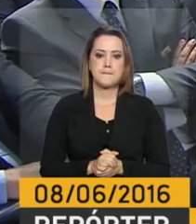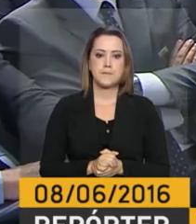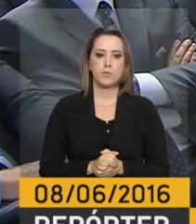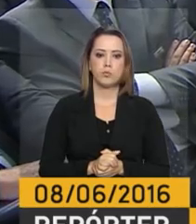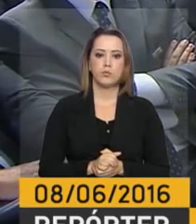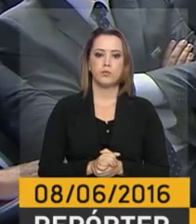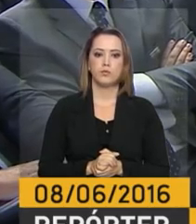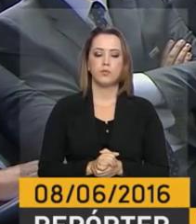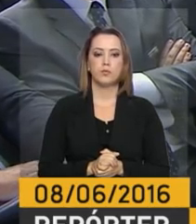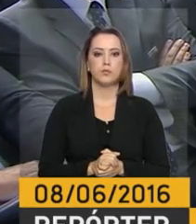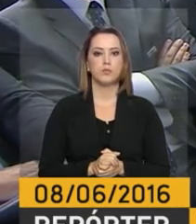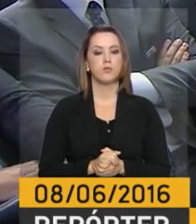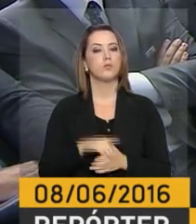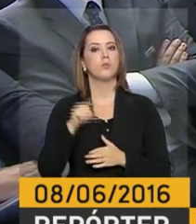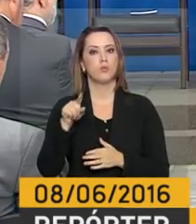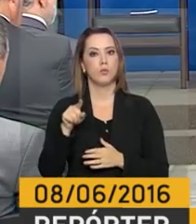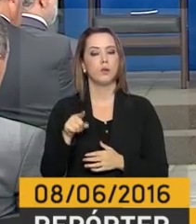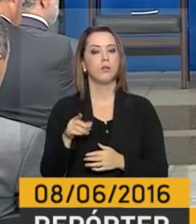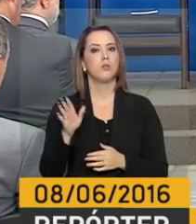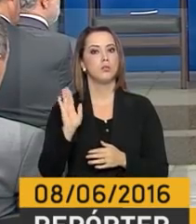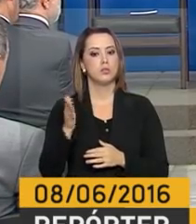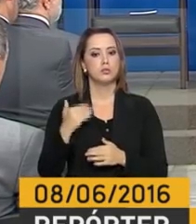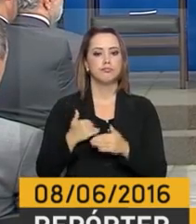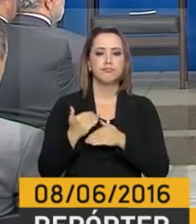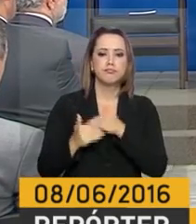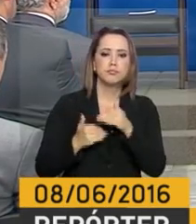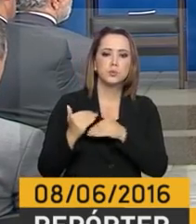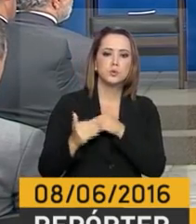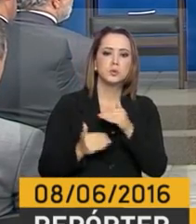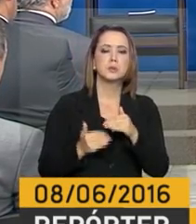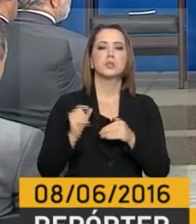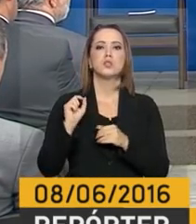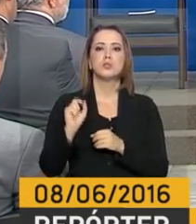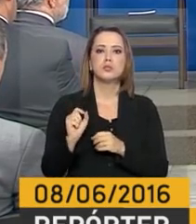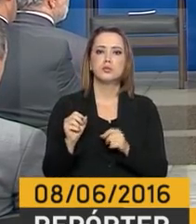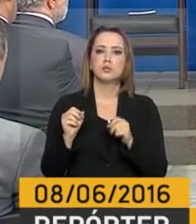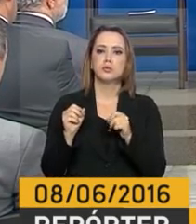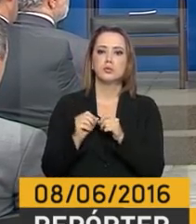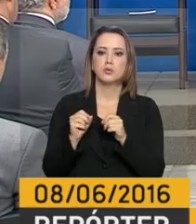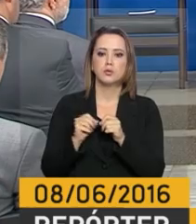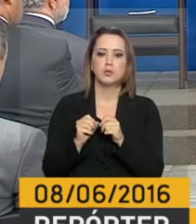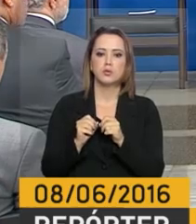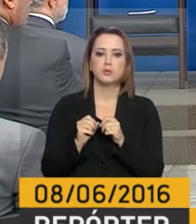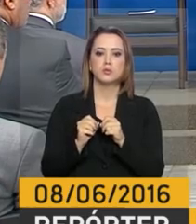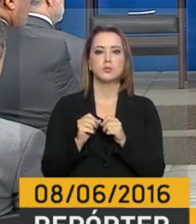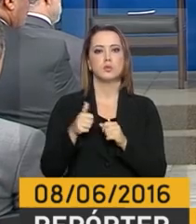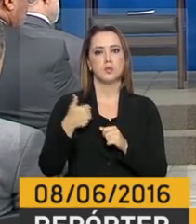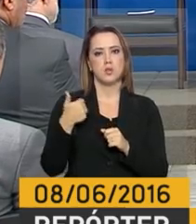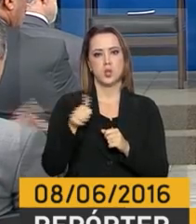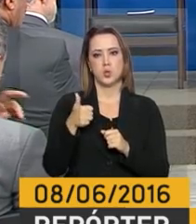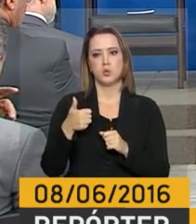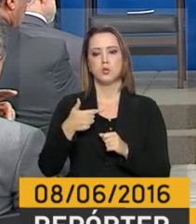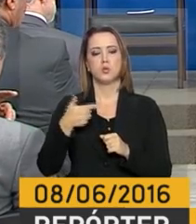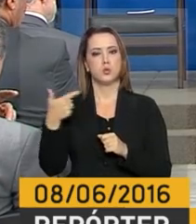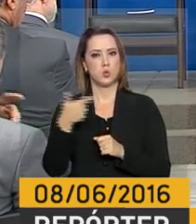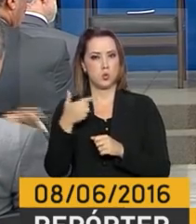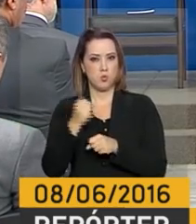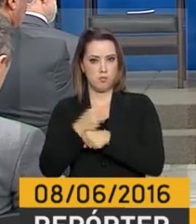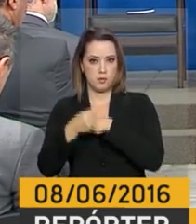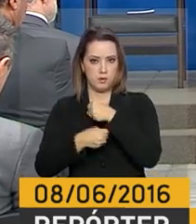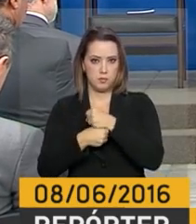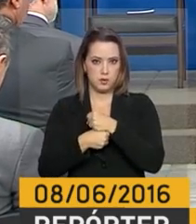inflação com uma trajetória de convergência eh nos primeiros 2 anos de